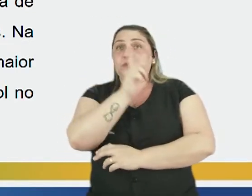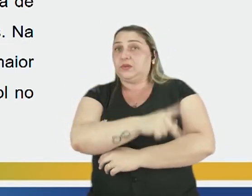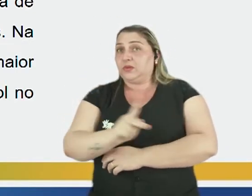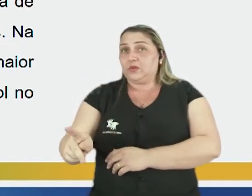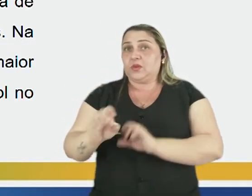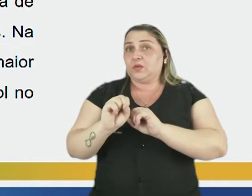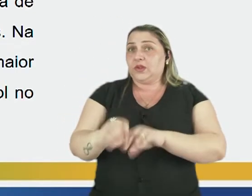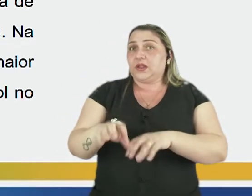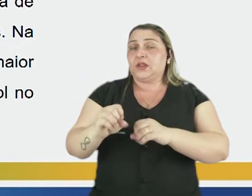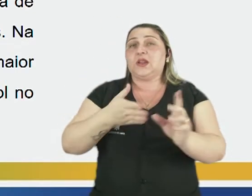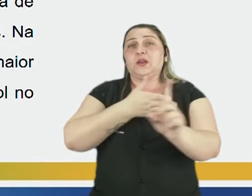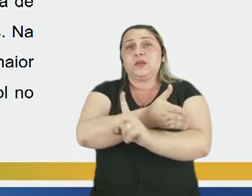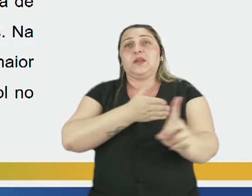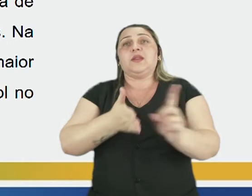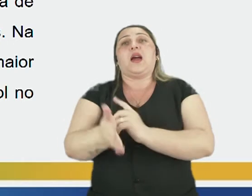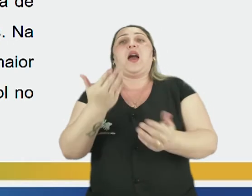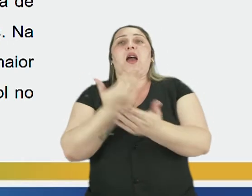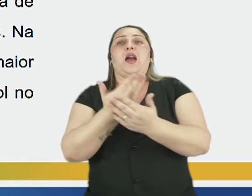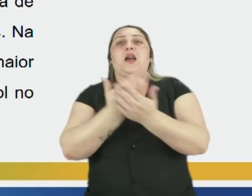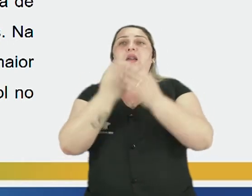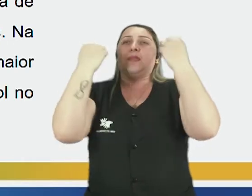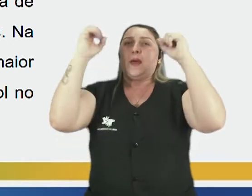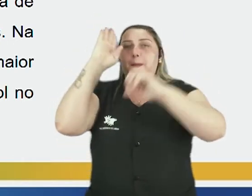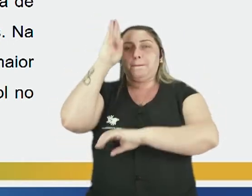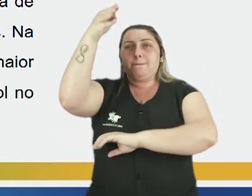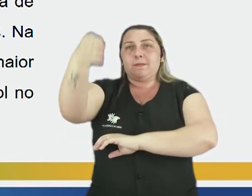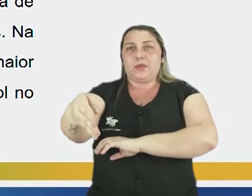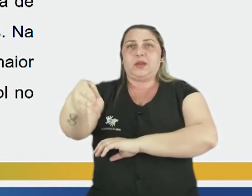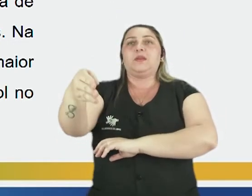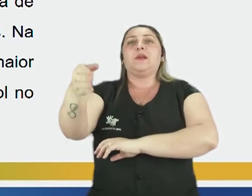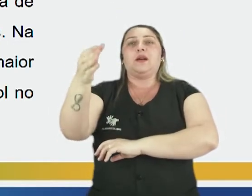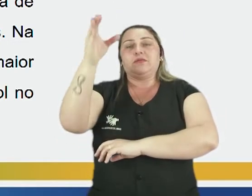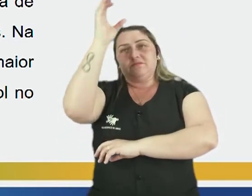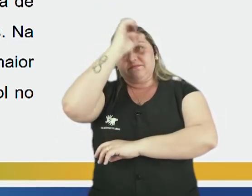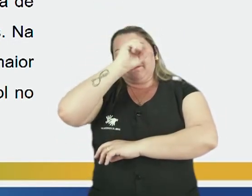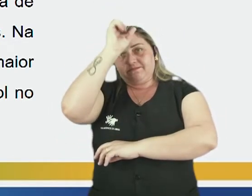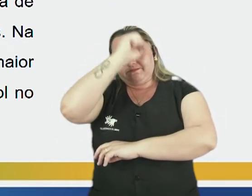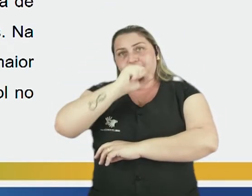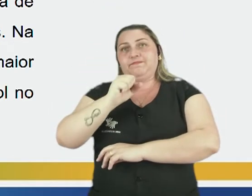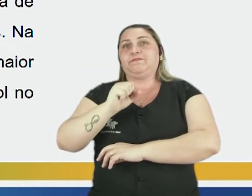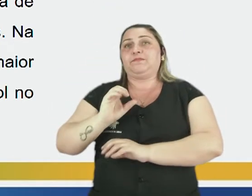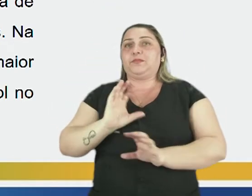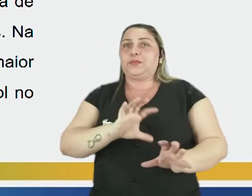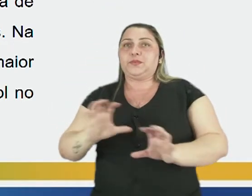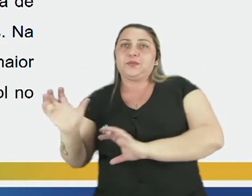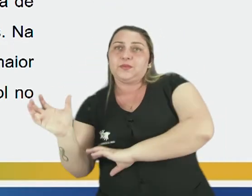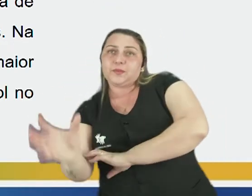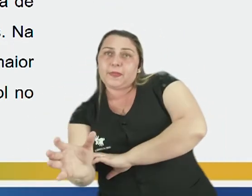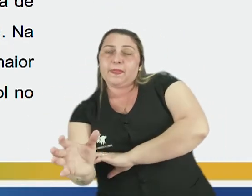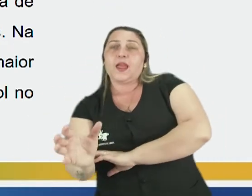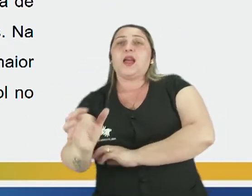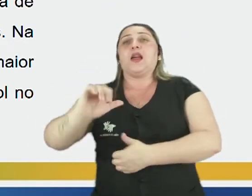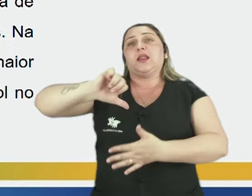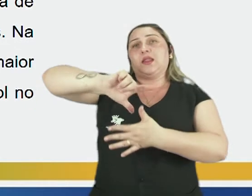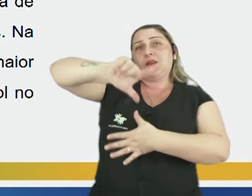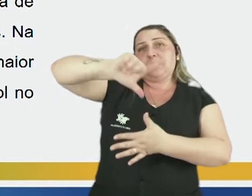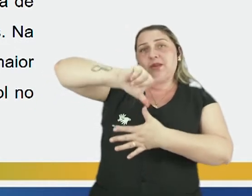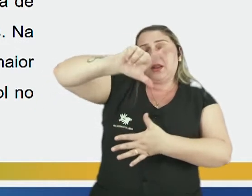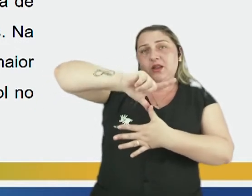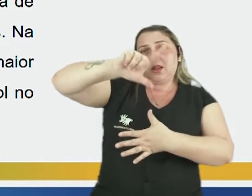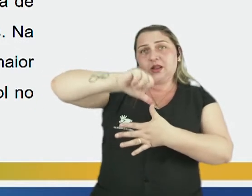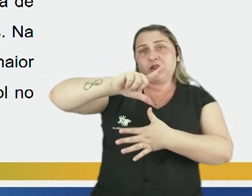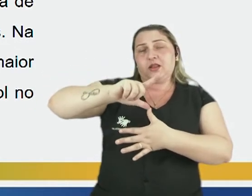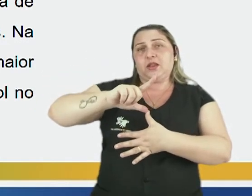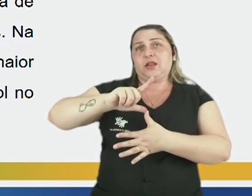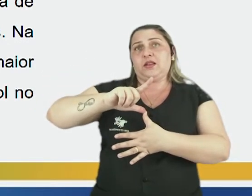modalidade, a aula de educação física é a principal fonte de promoção do handebol do país. Na América Latina, o handebol não